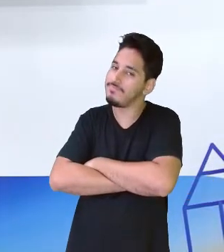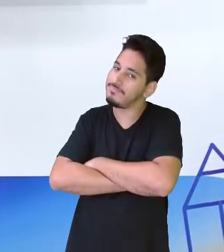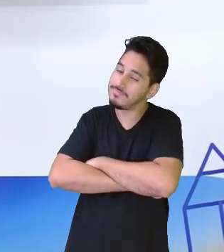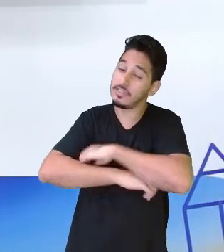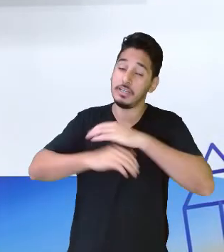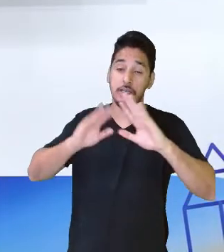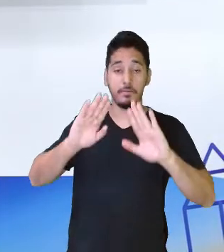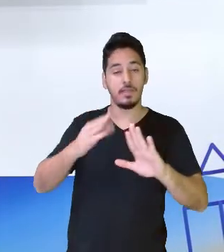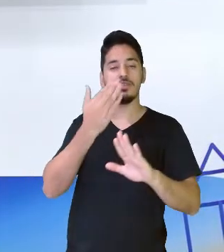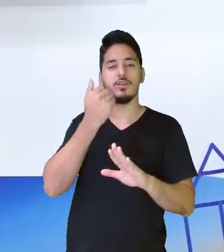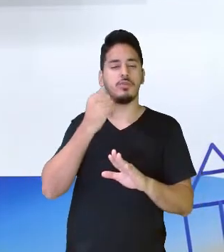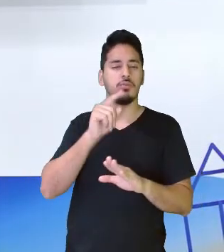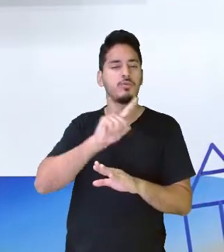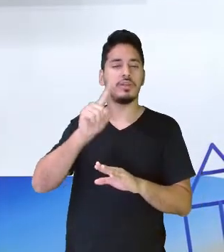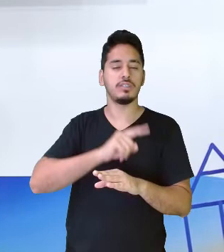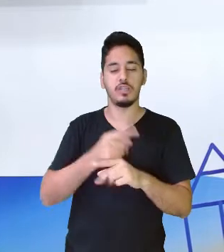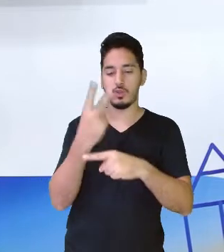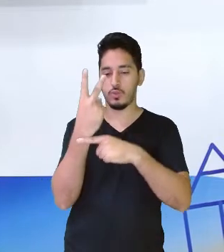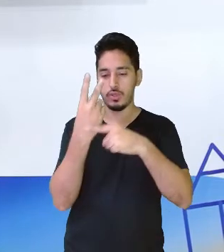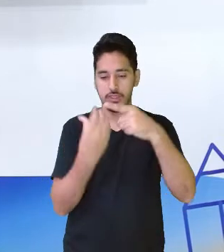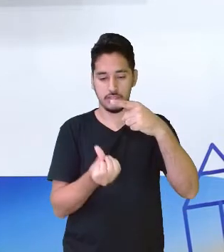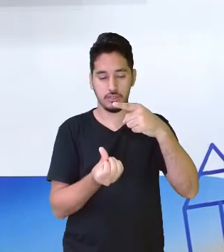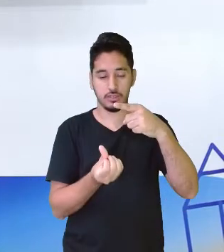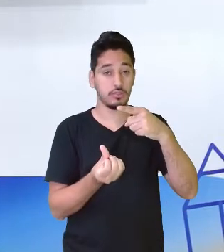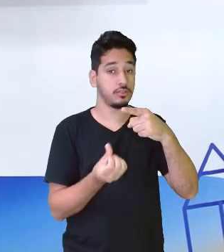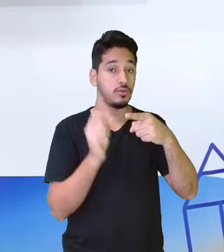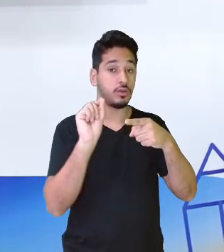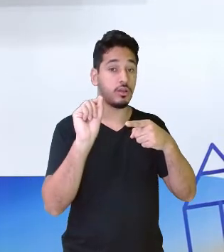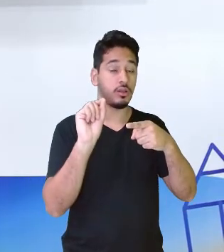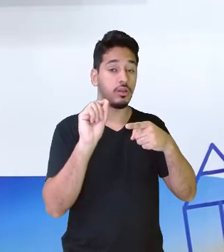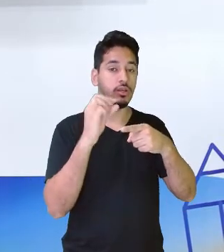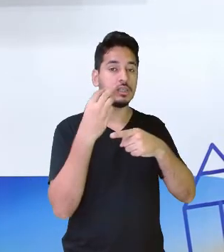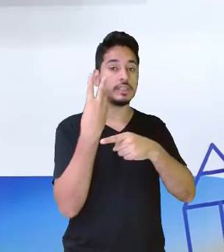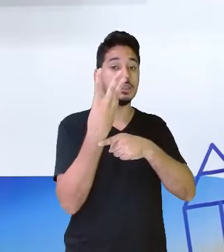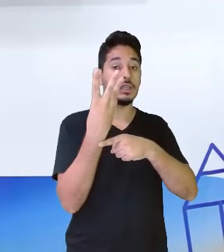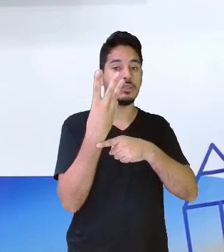não seria 2/6. Seria